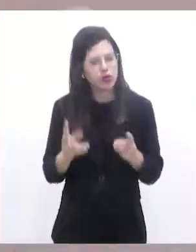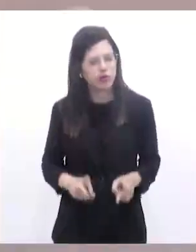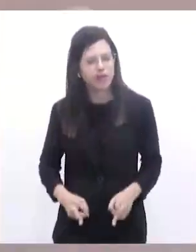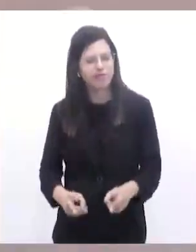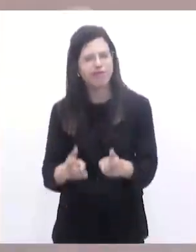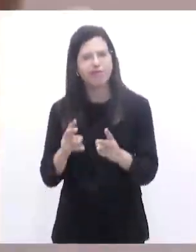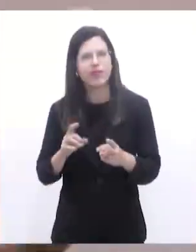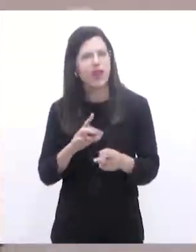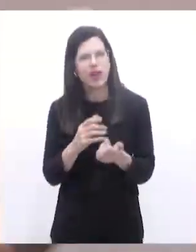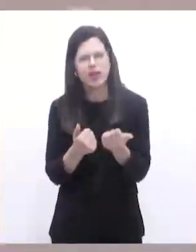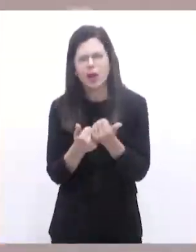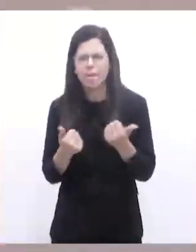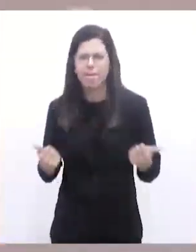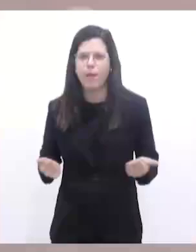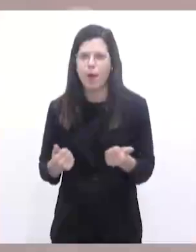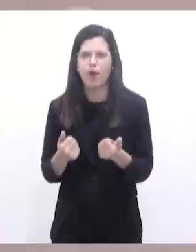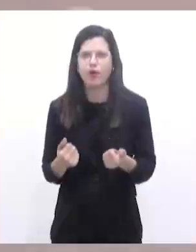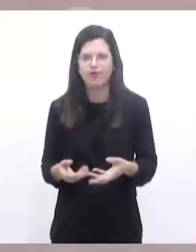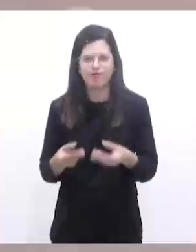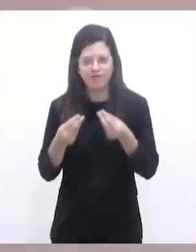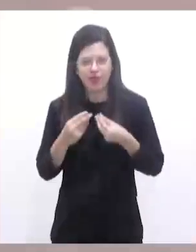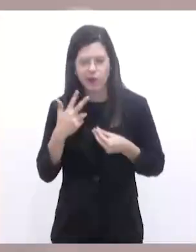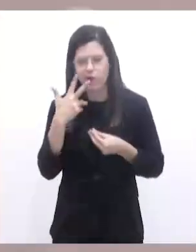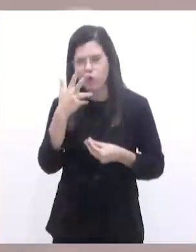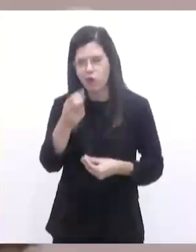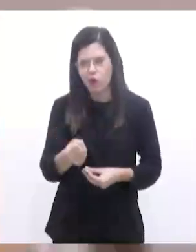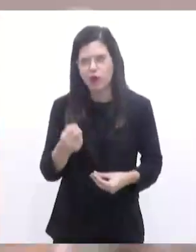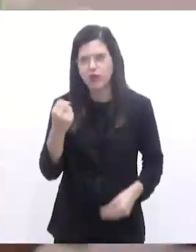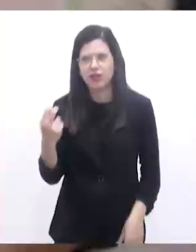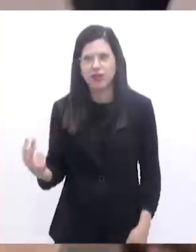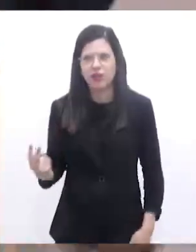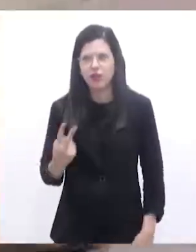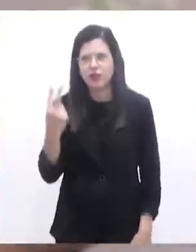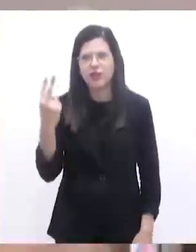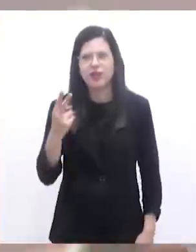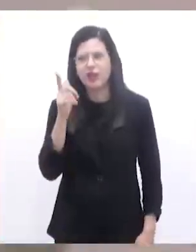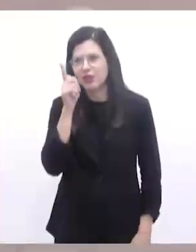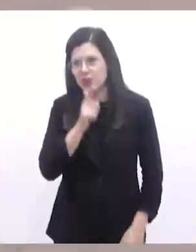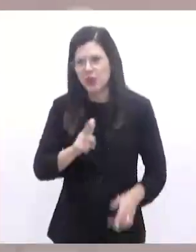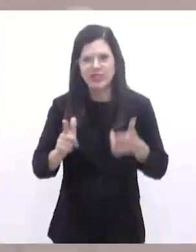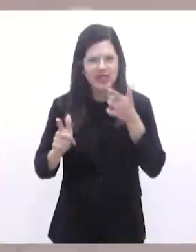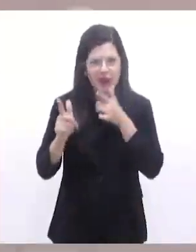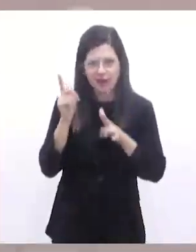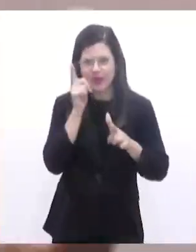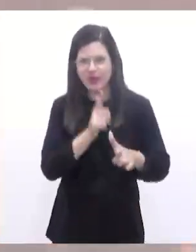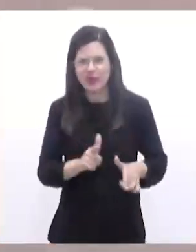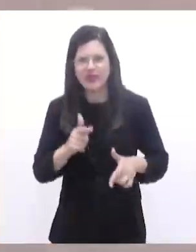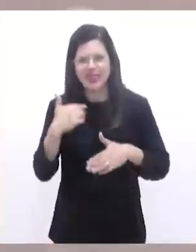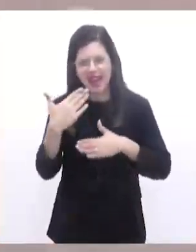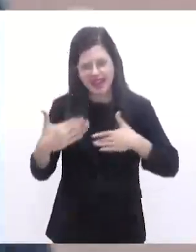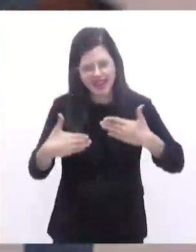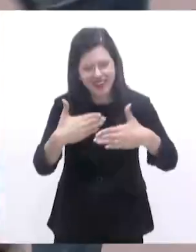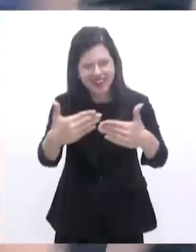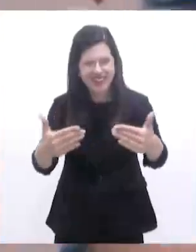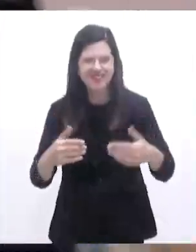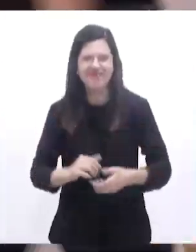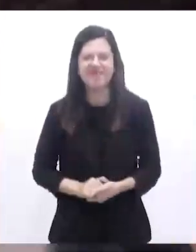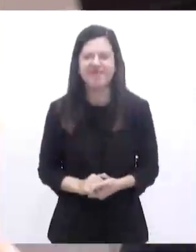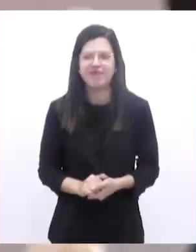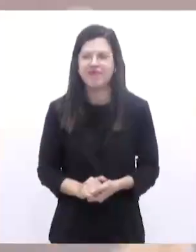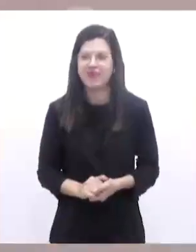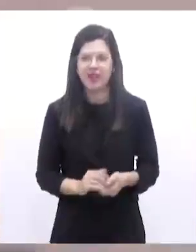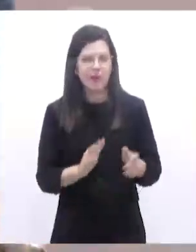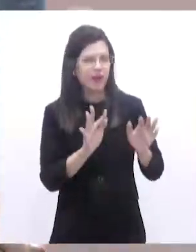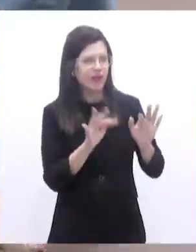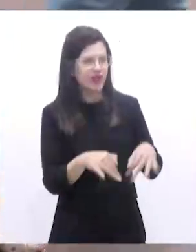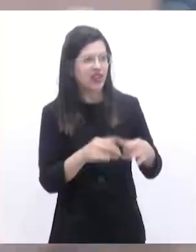desse dá mais força para a gente, mais reconhecimento para que a gente vá conseguindo crescer cada vez mais. E para